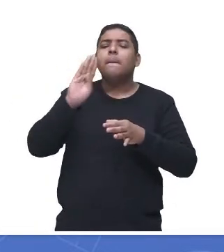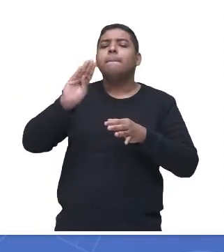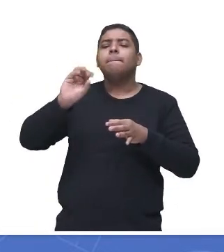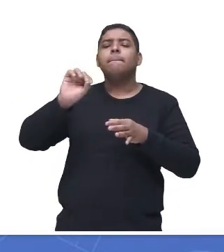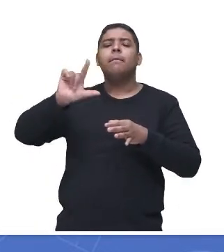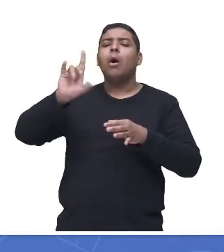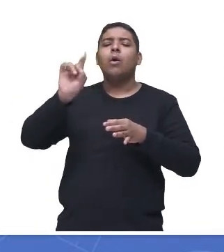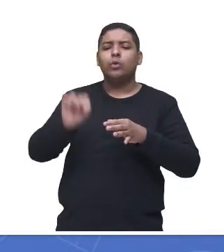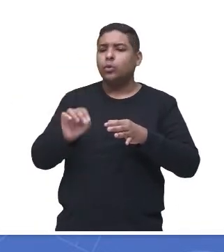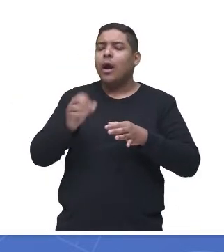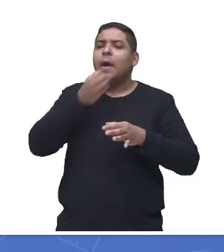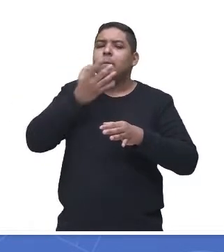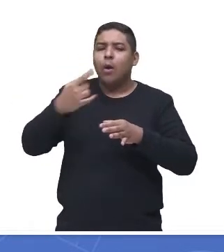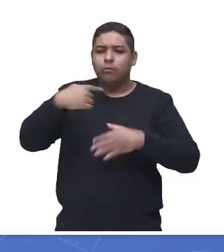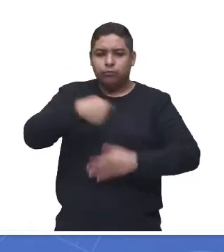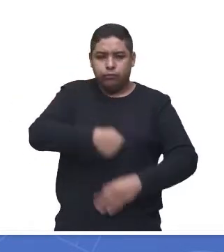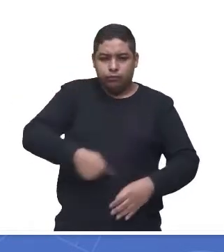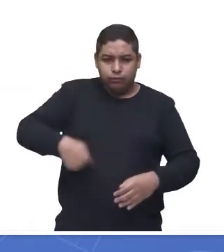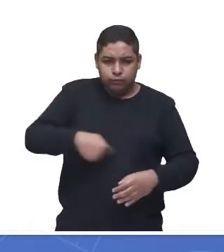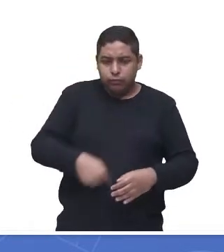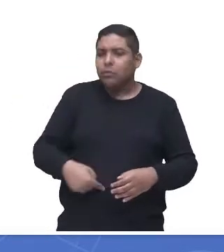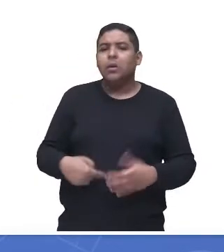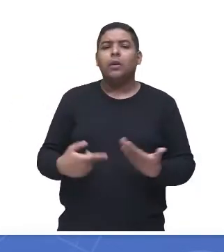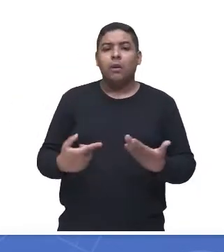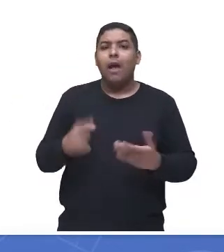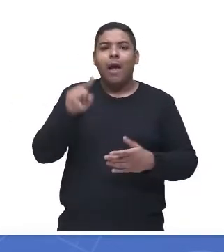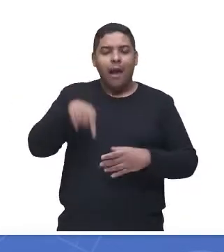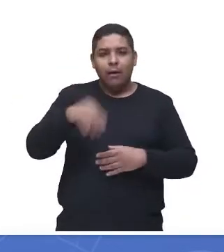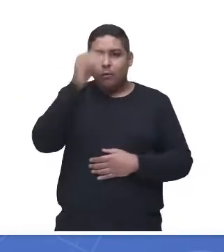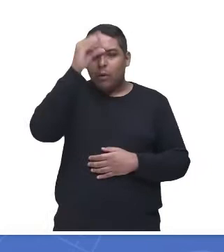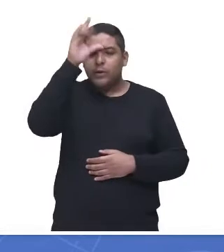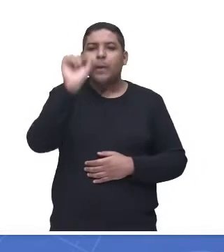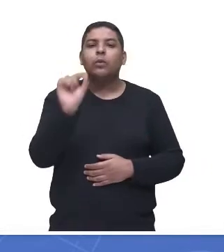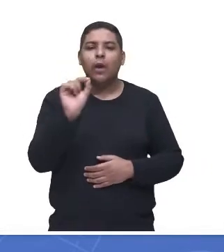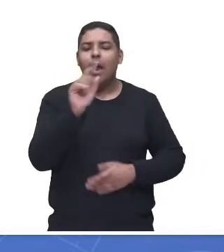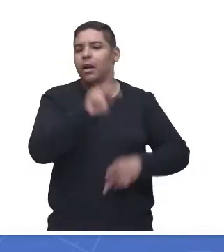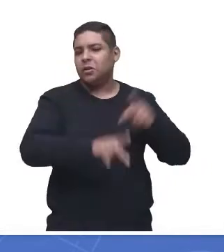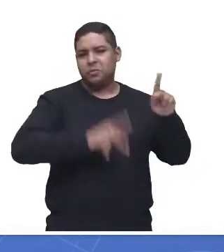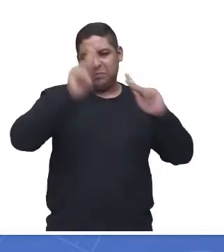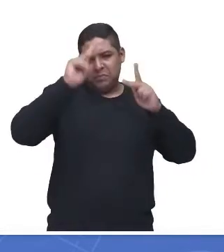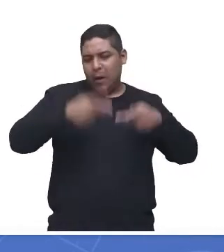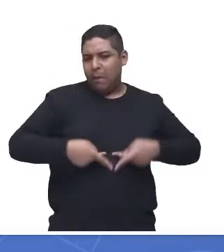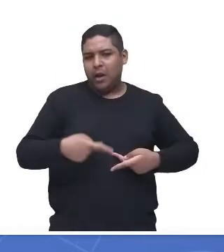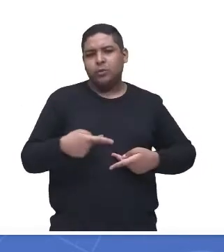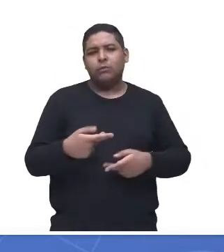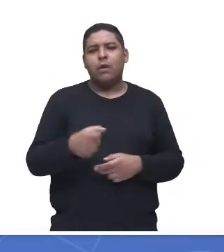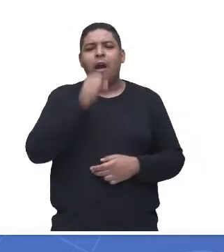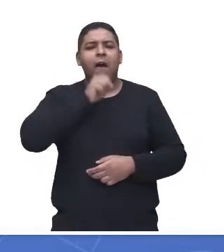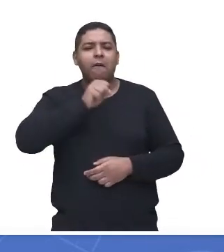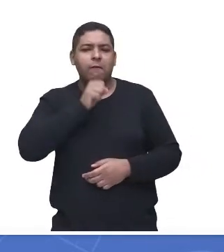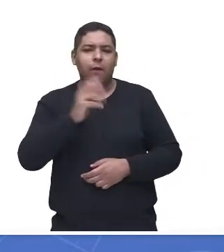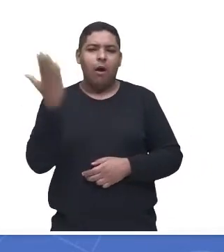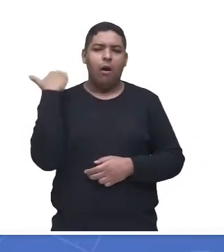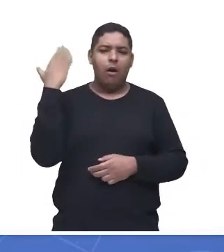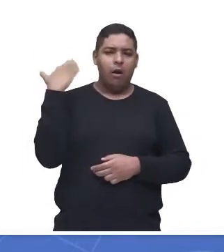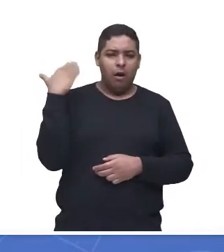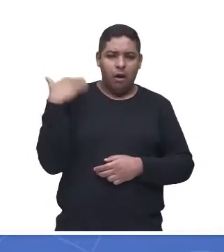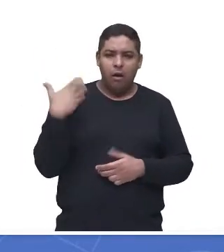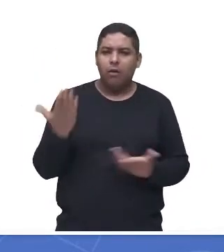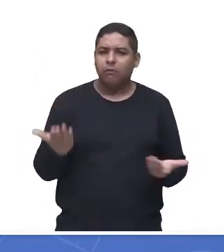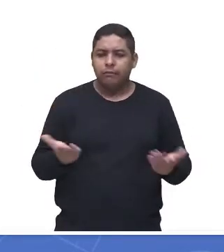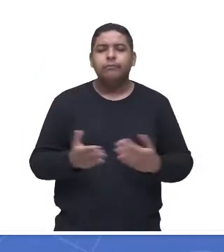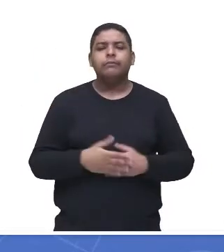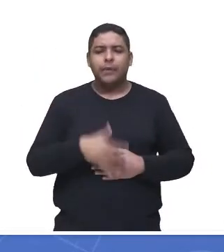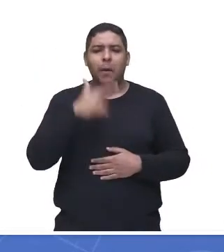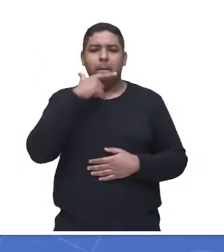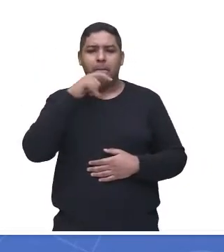é bom para o estômago, né? É um conhecimento popular, você aprendeu isso, né, os avós, os pais, né, vão trazendo